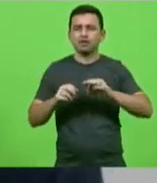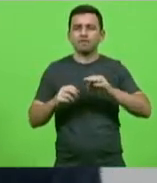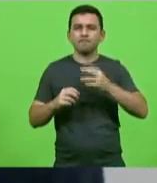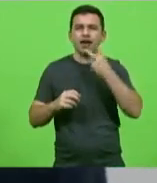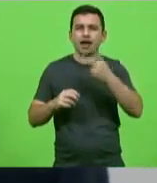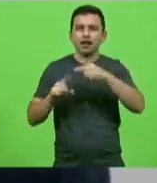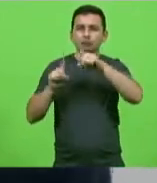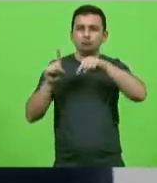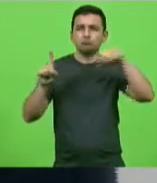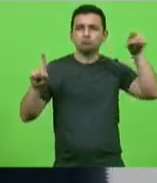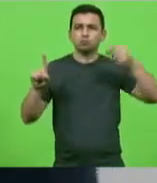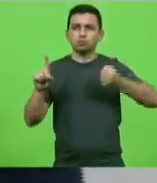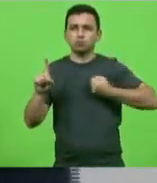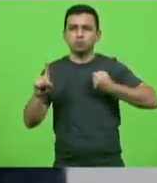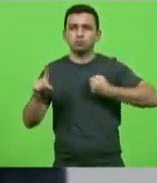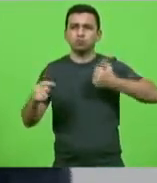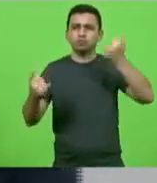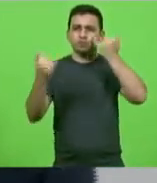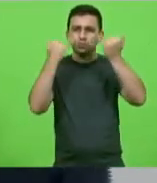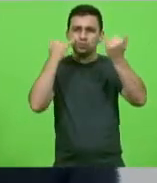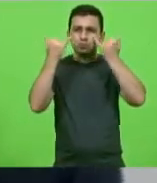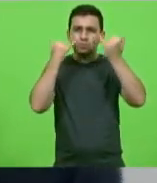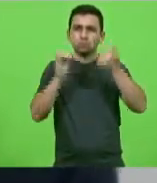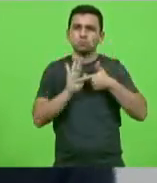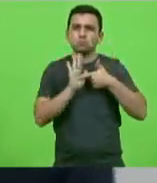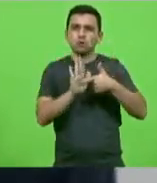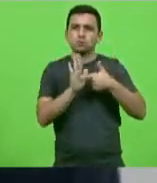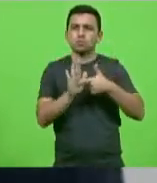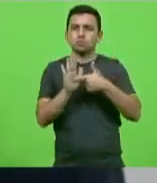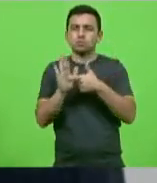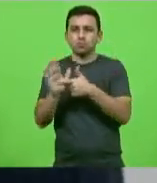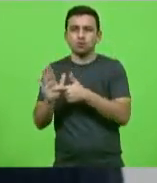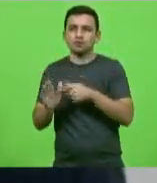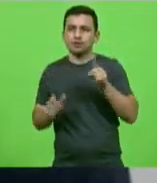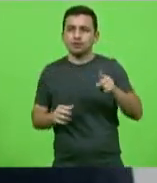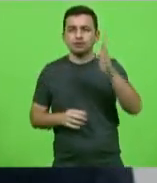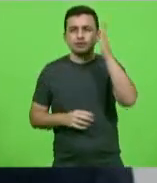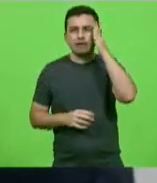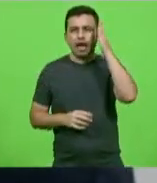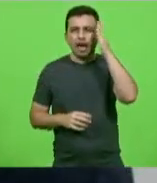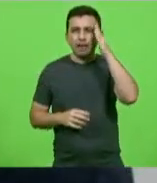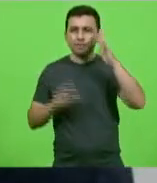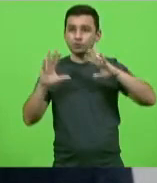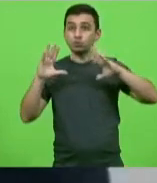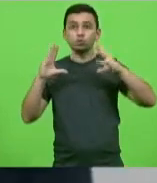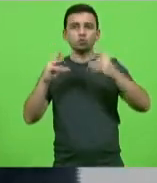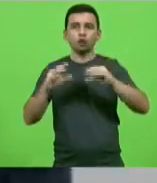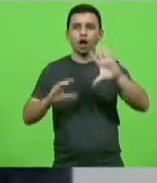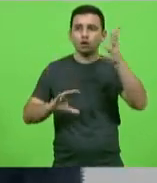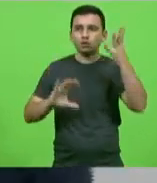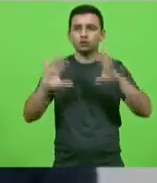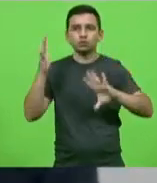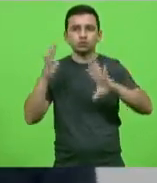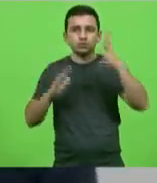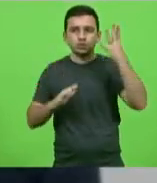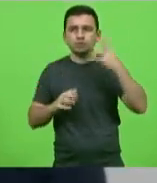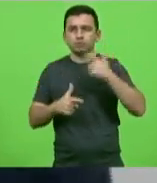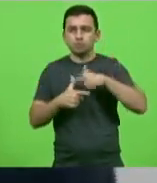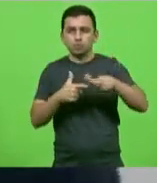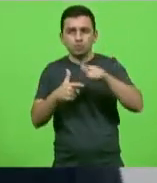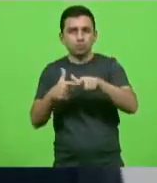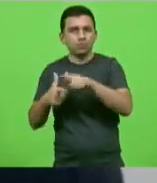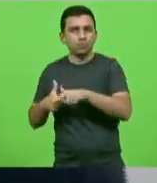verbalizava dados, números, informações, demonstrando perfeita onisciência a tudo quanto a situação